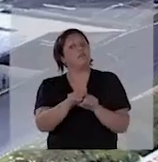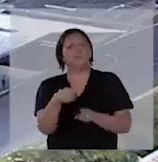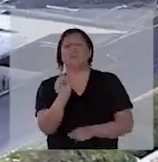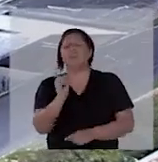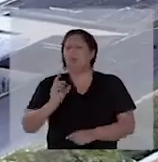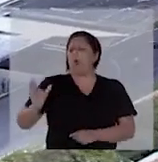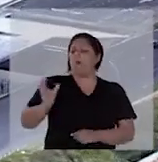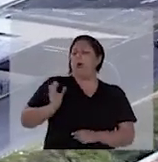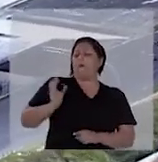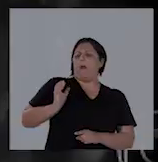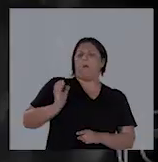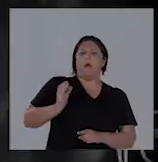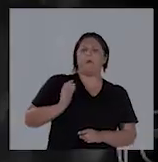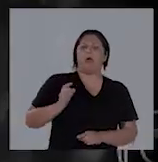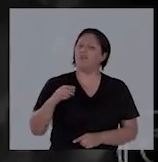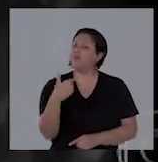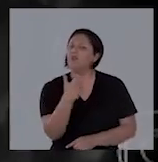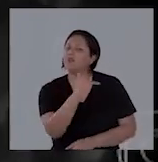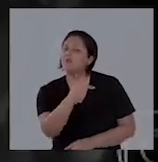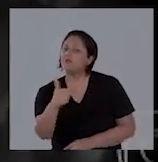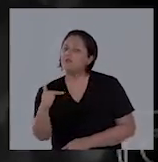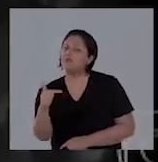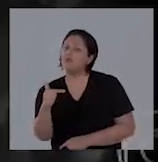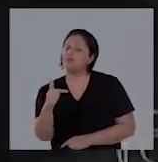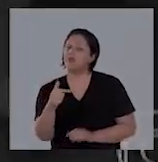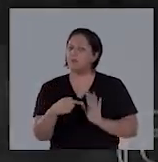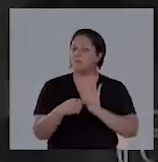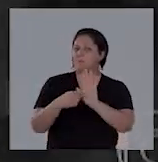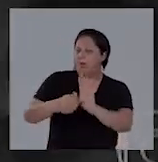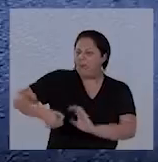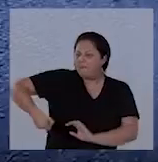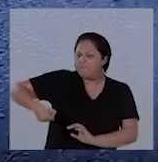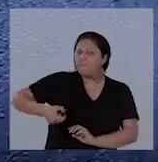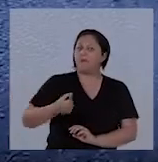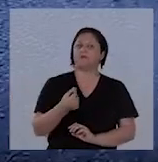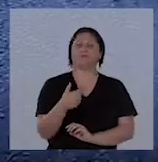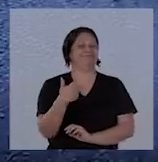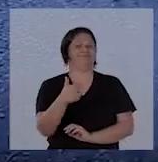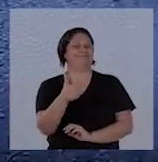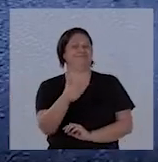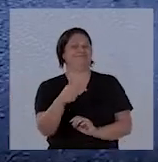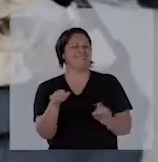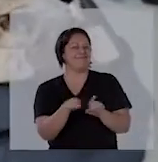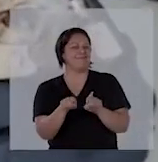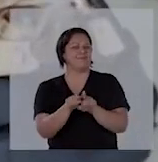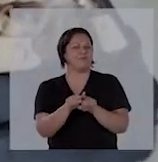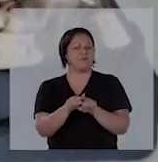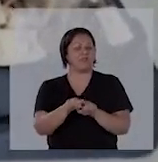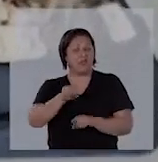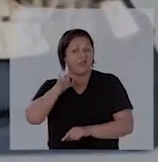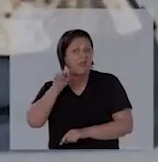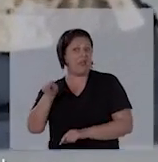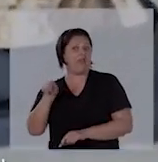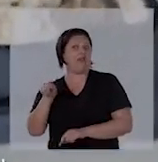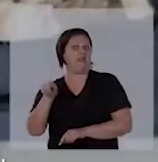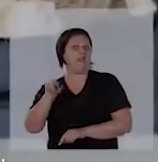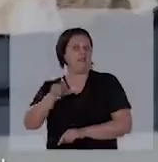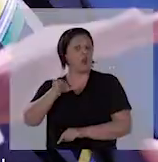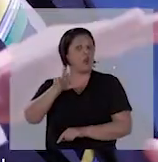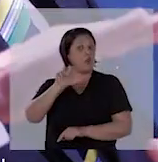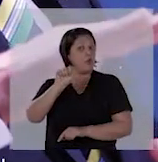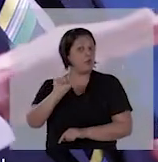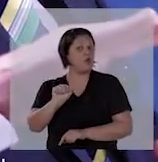diferente de alguns políticos lula não enriqueceu não têm conta na suíça não tem gravação contra ele nem mala de dinheiro o